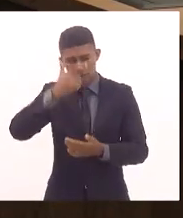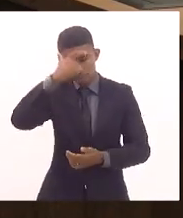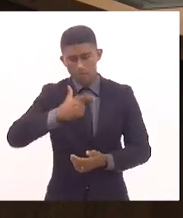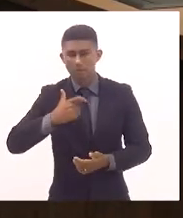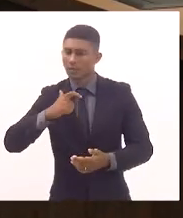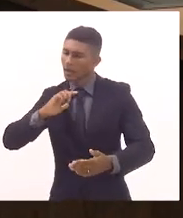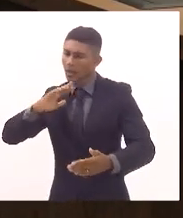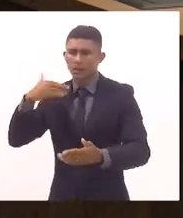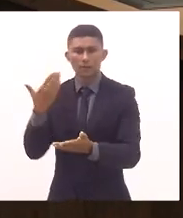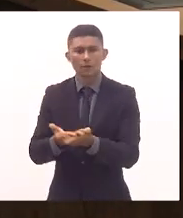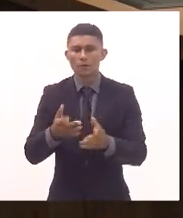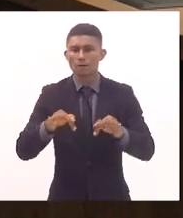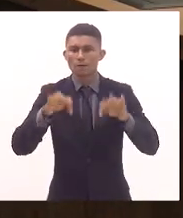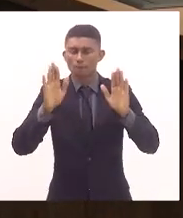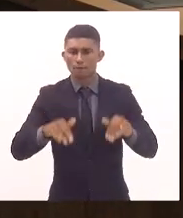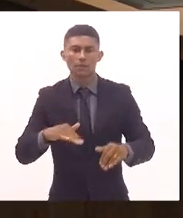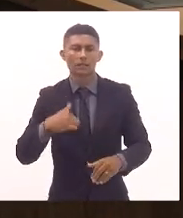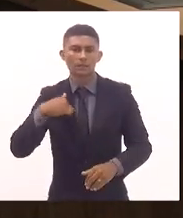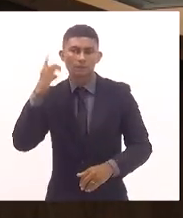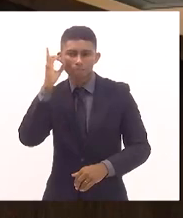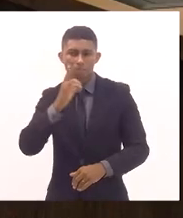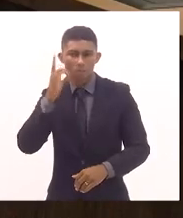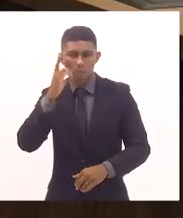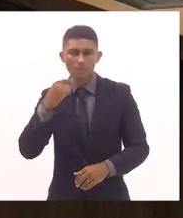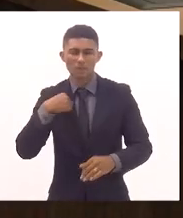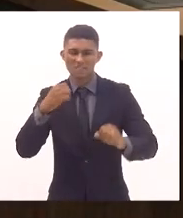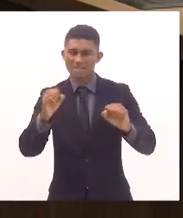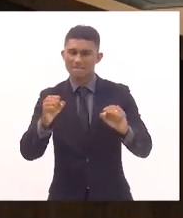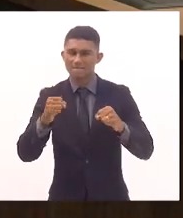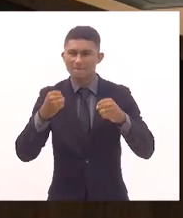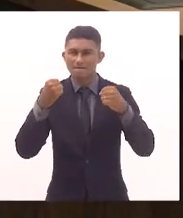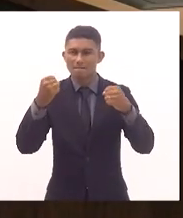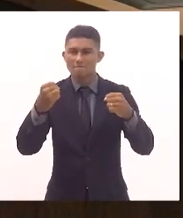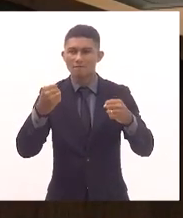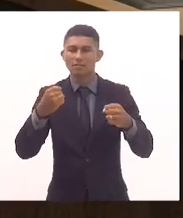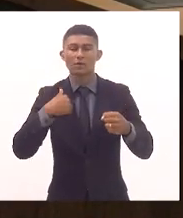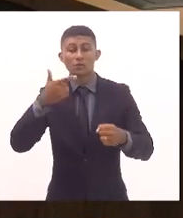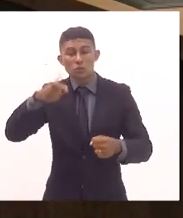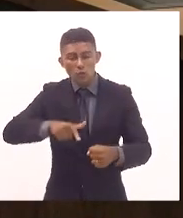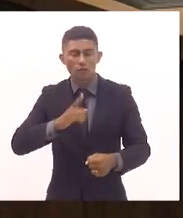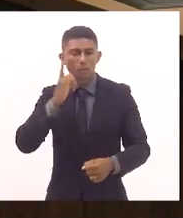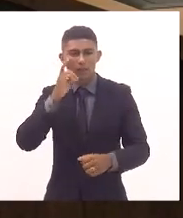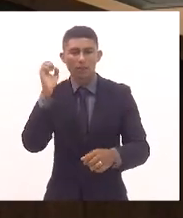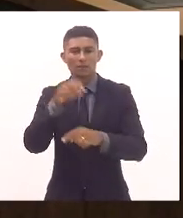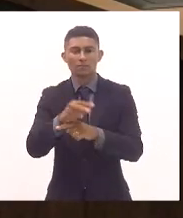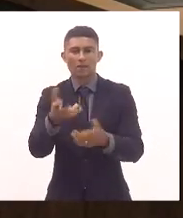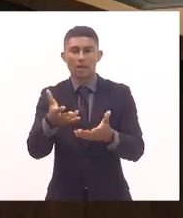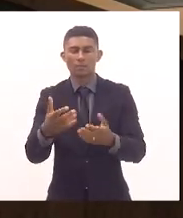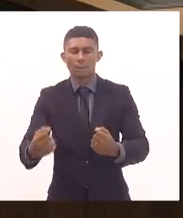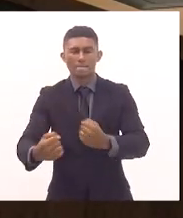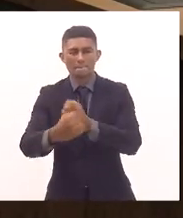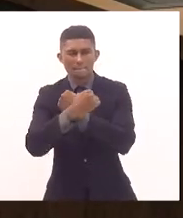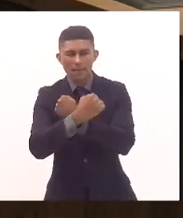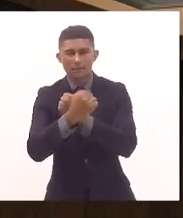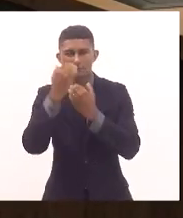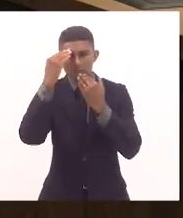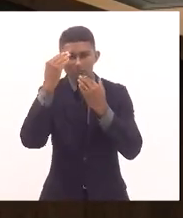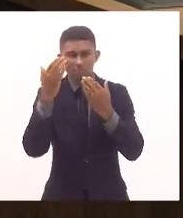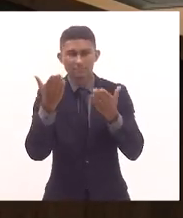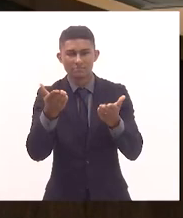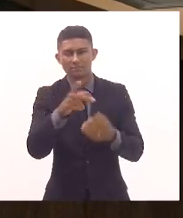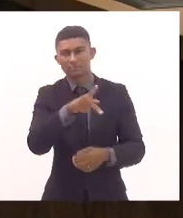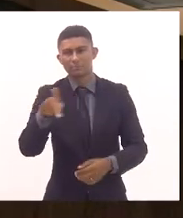o final desse mandato e vou buscar a minha reeleição. Grande abraço e muito obrigado,